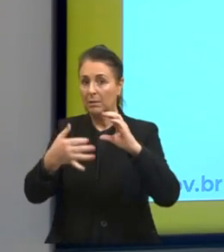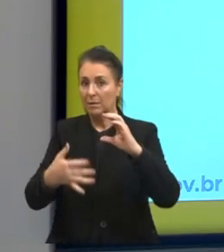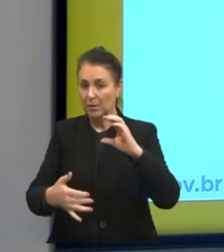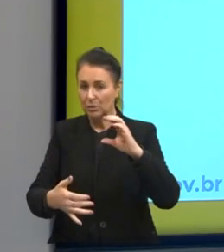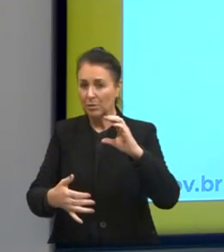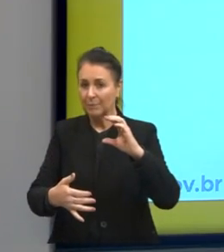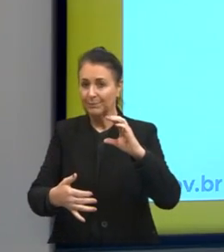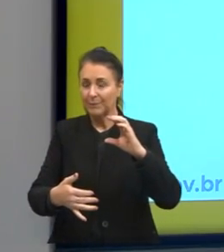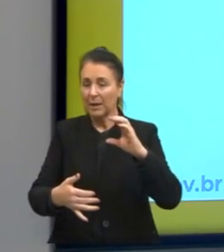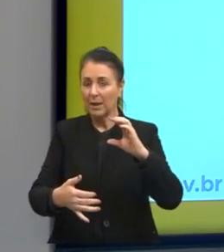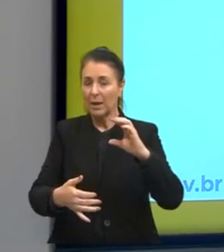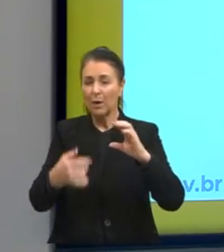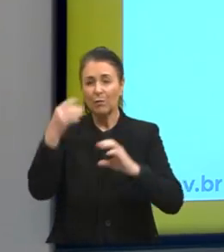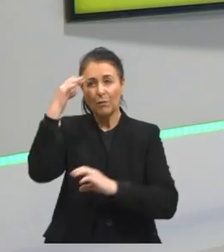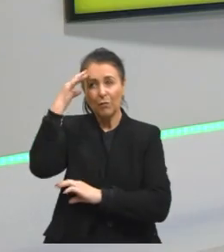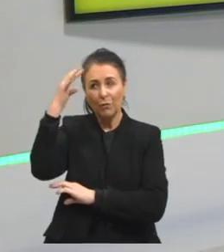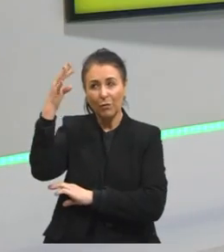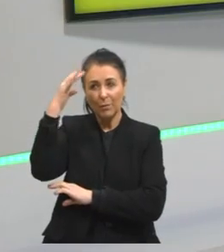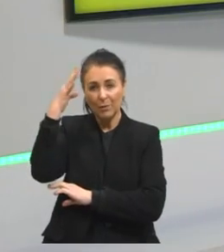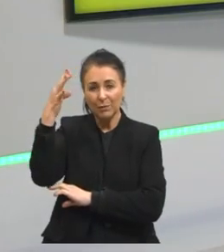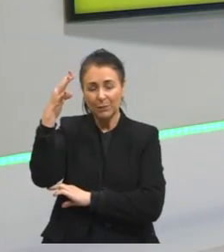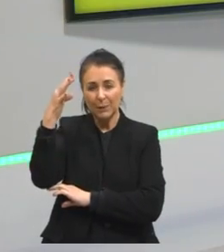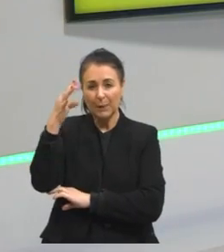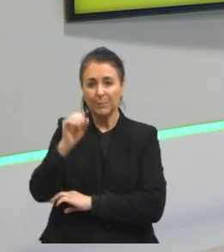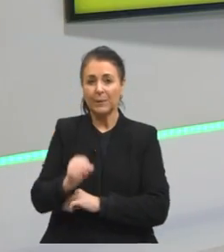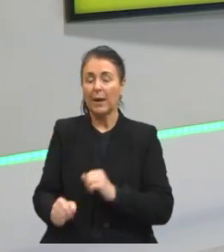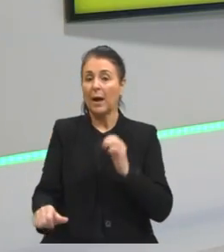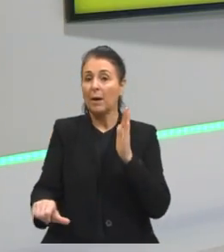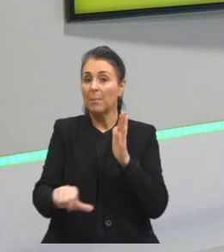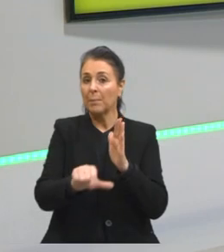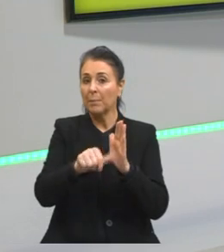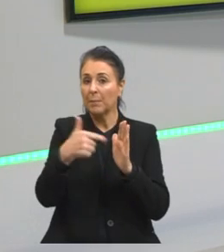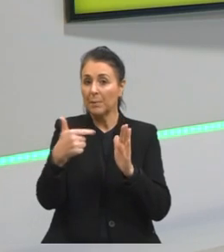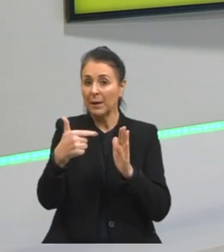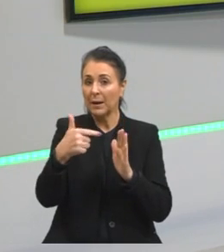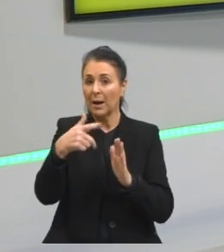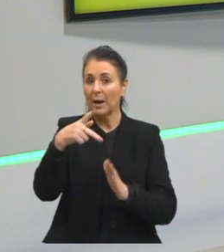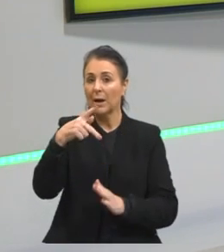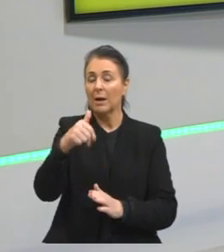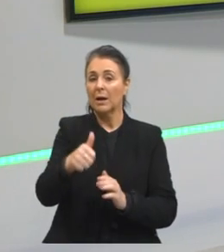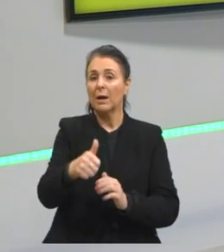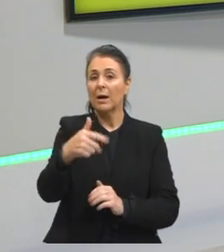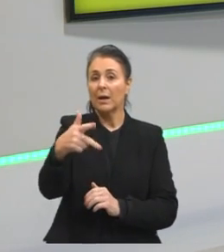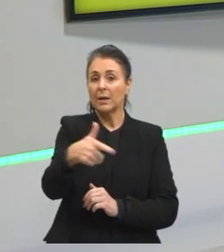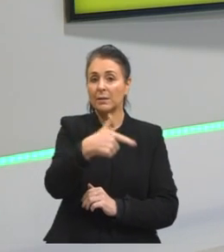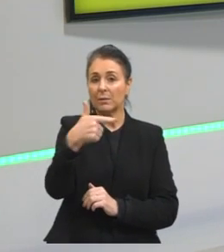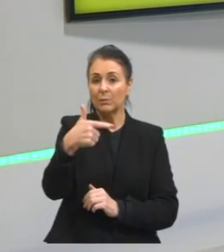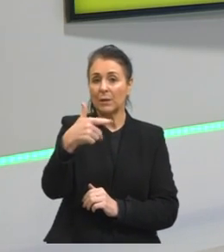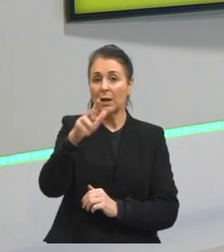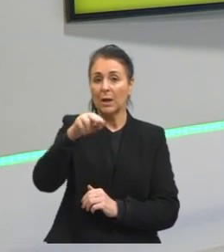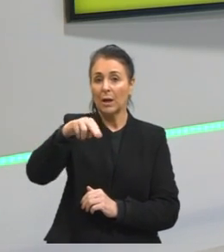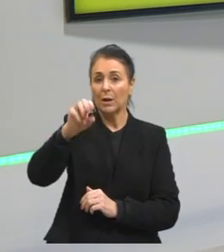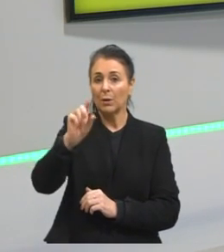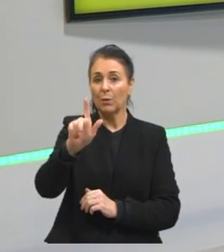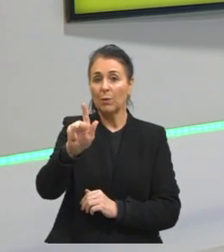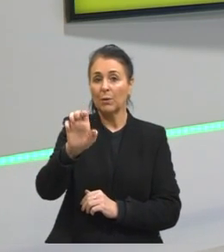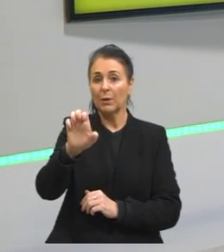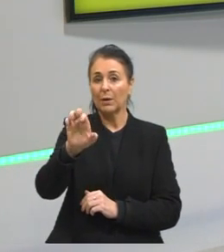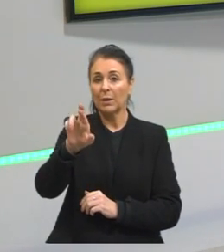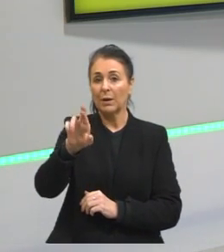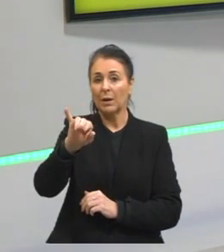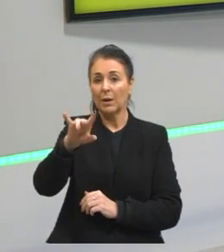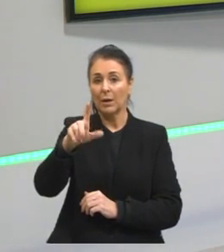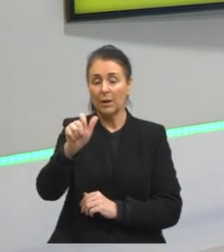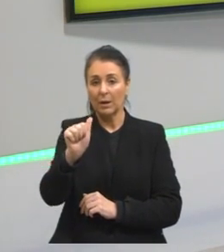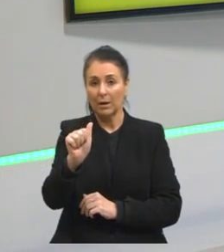me permitir dizer, por exemplo, que essa primeira é uma palmeira e essa segunda é uma nogueira. As características.